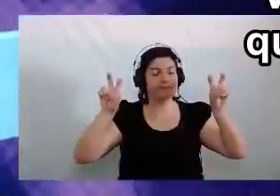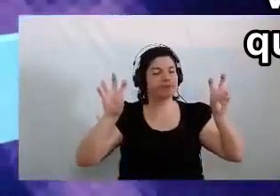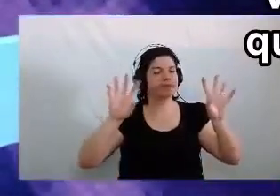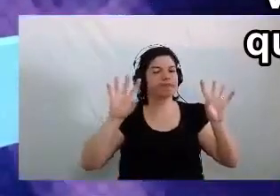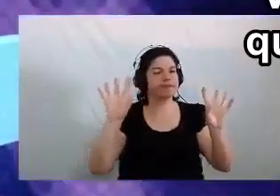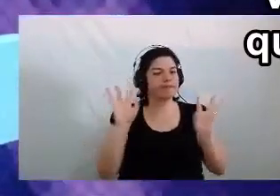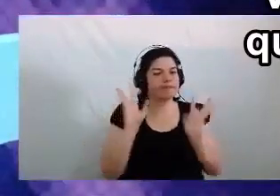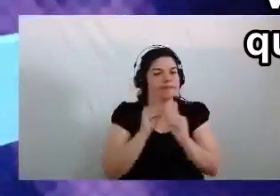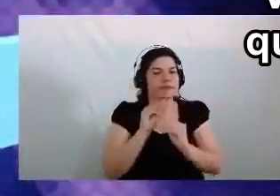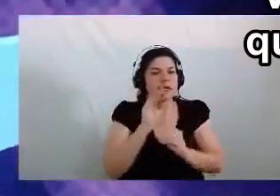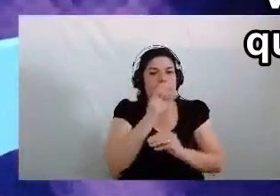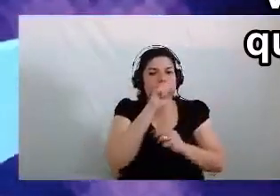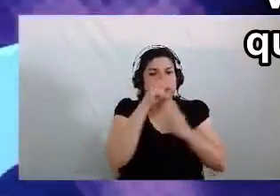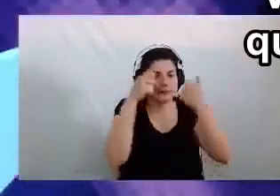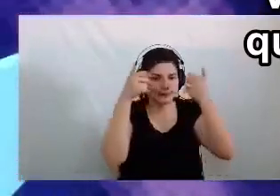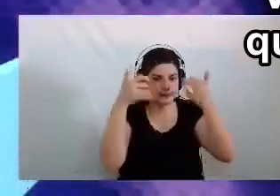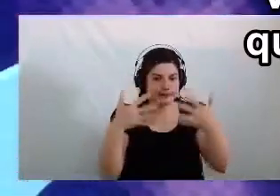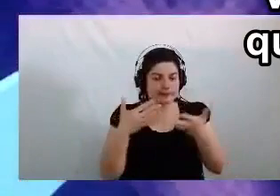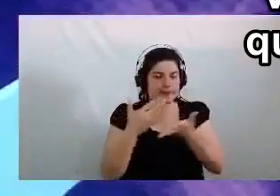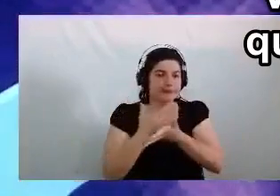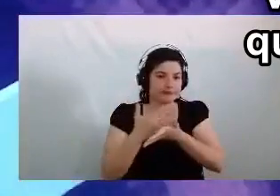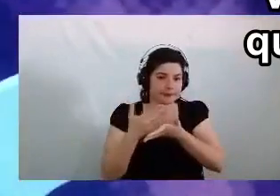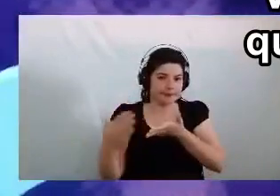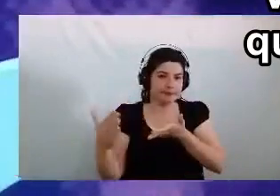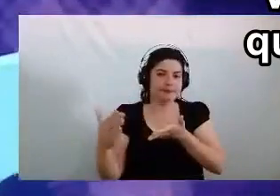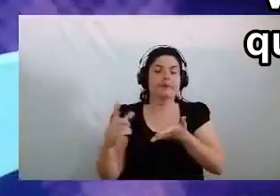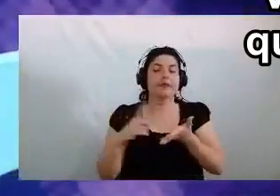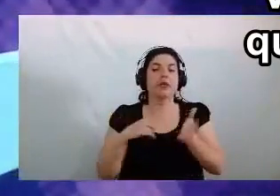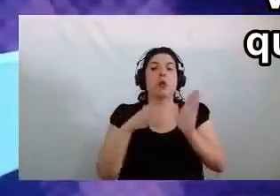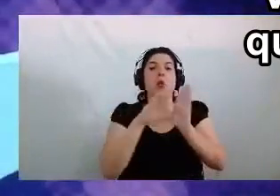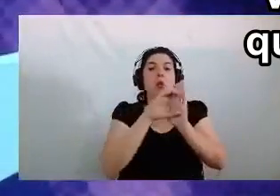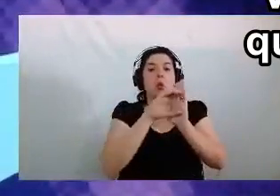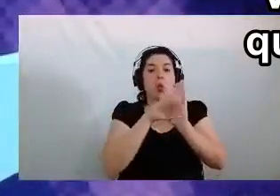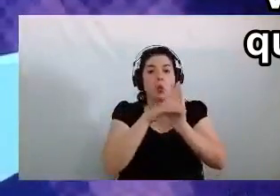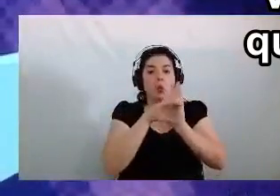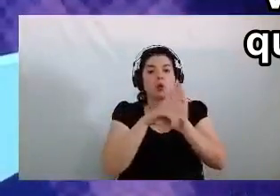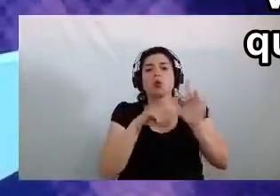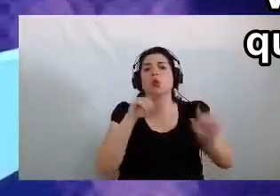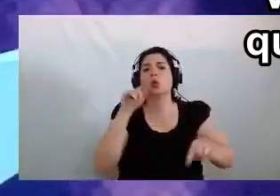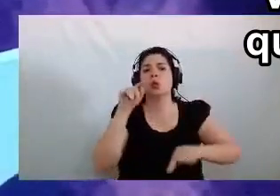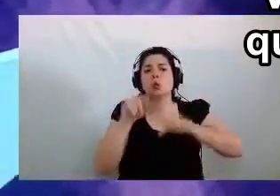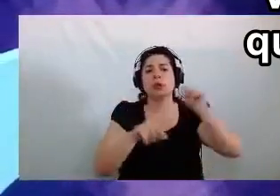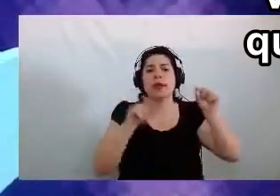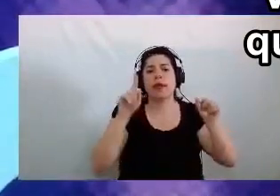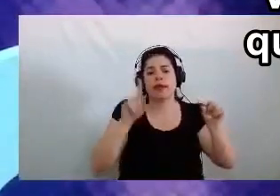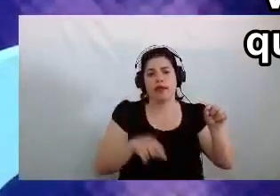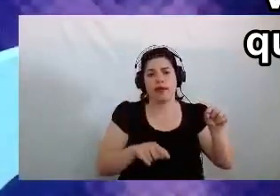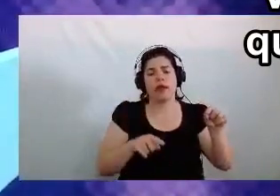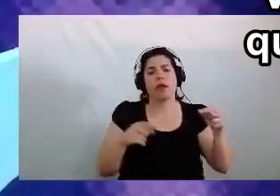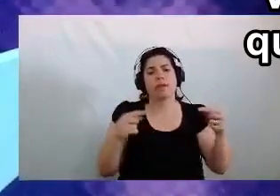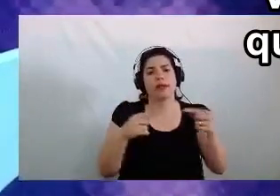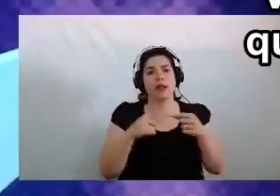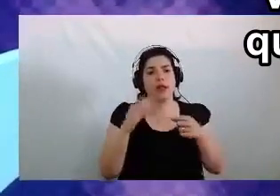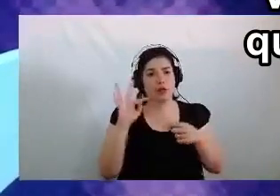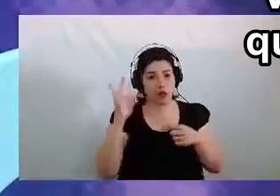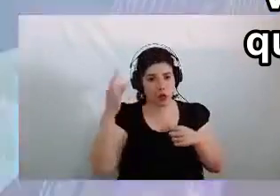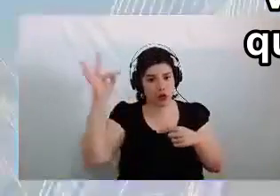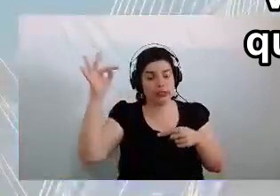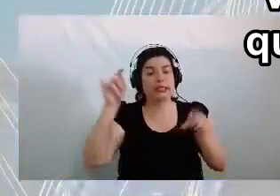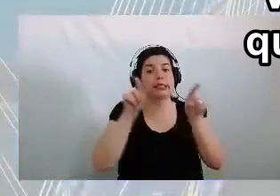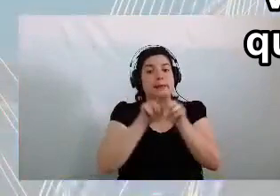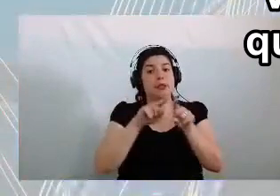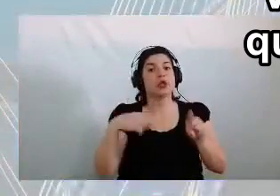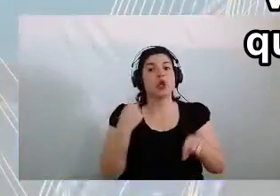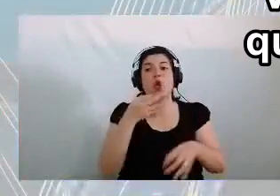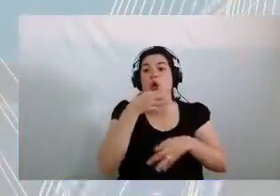introdução. Vamos trazer um conceito, né, do que é tanto baseado na teoria quanto na nossa visão do que